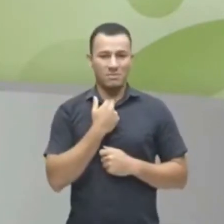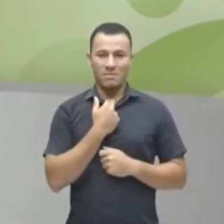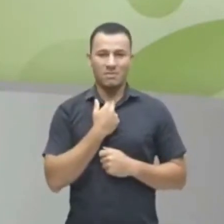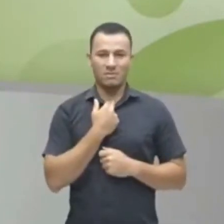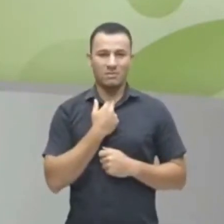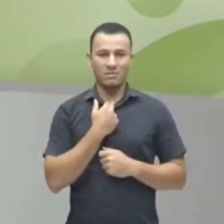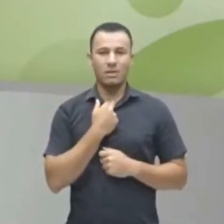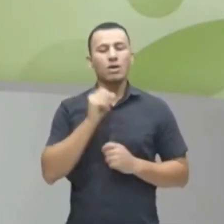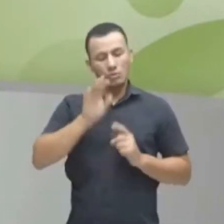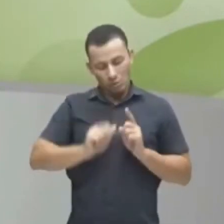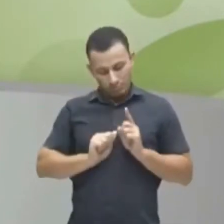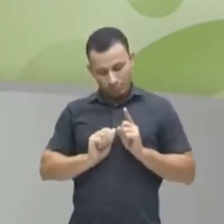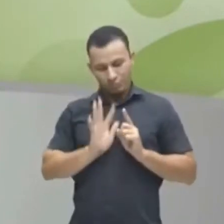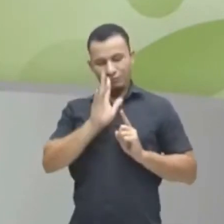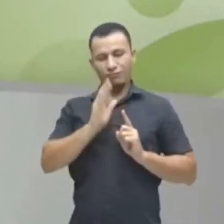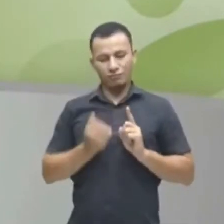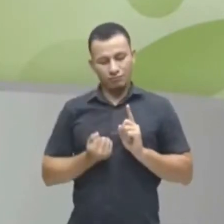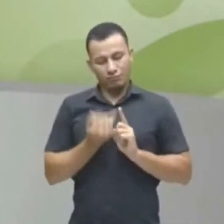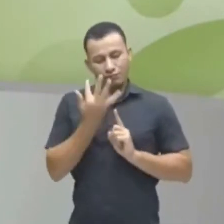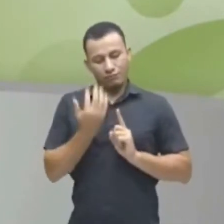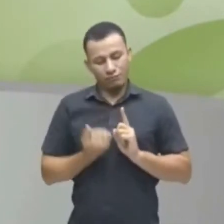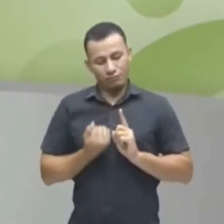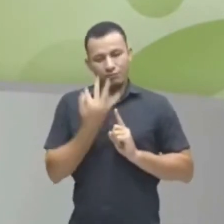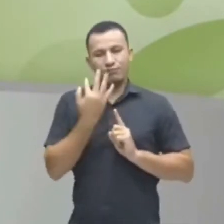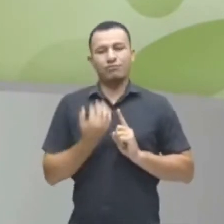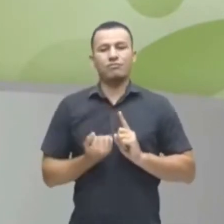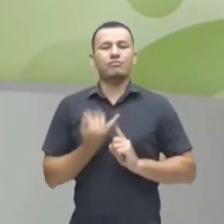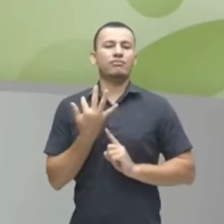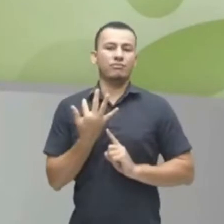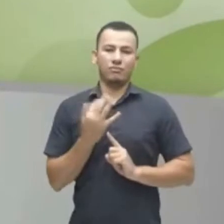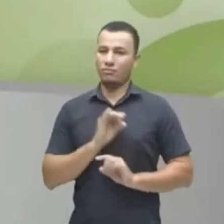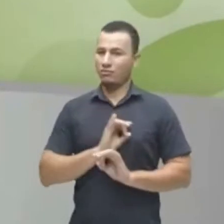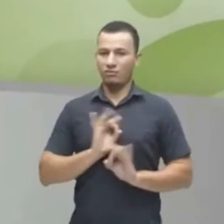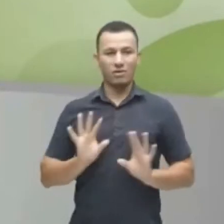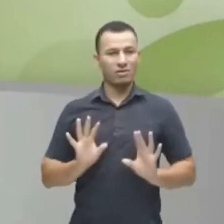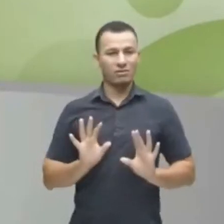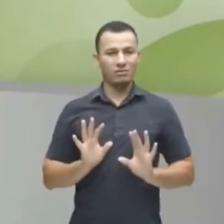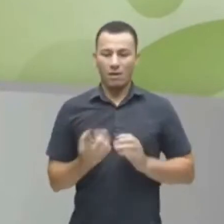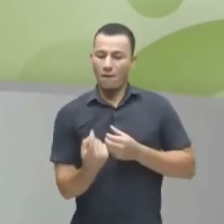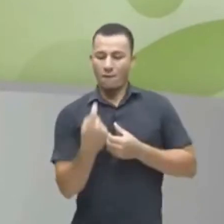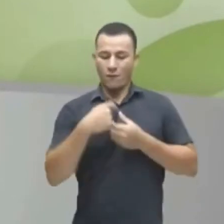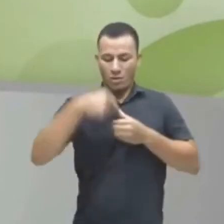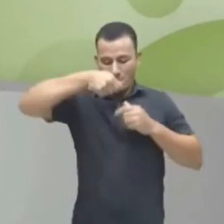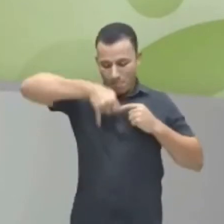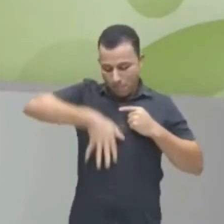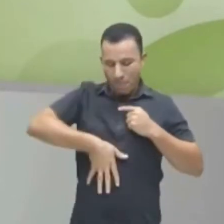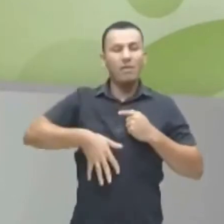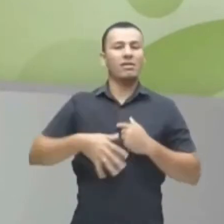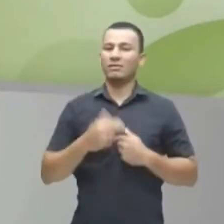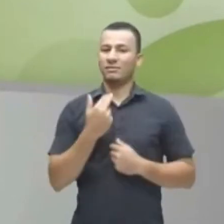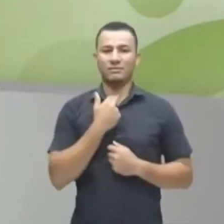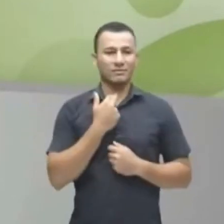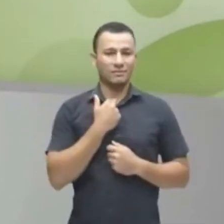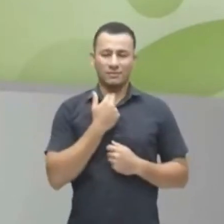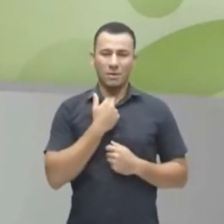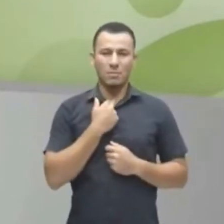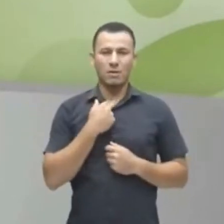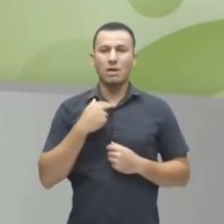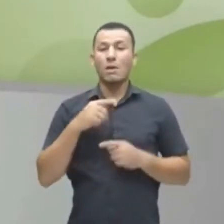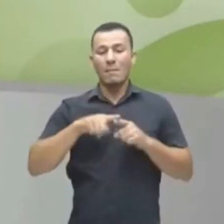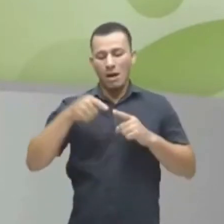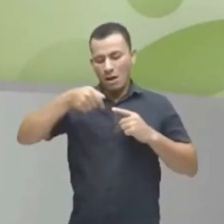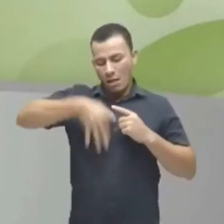sentido. Ele só tem o sentido de ir para frente. Ele não pode voltar. E ele não volta, sabe por